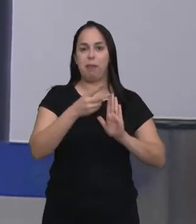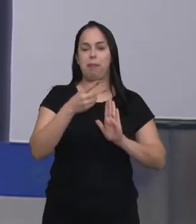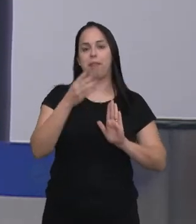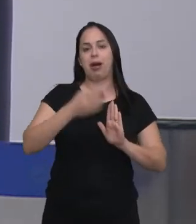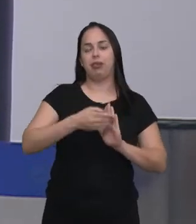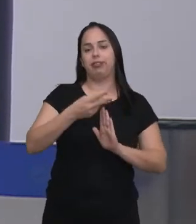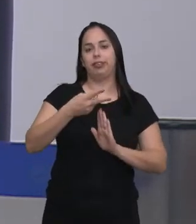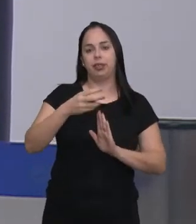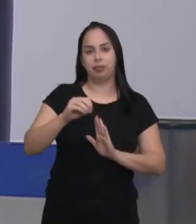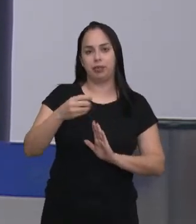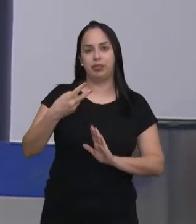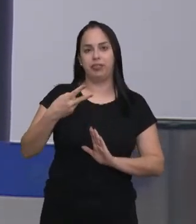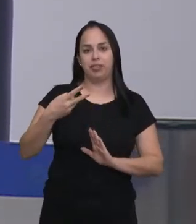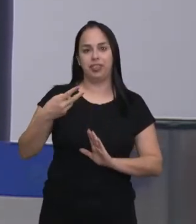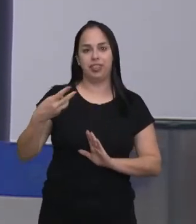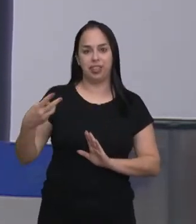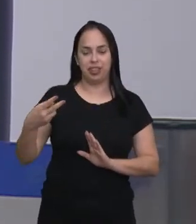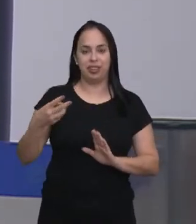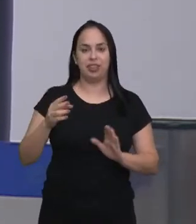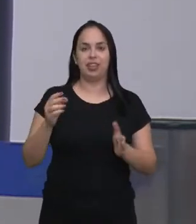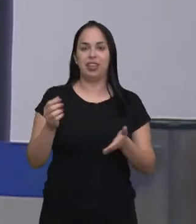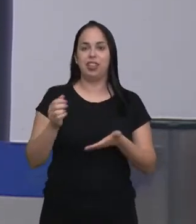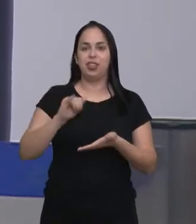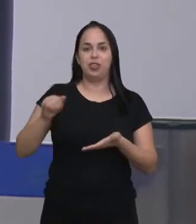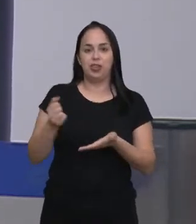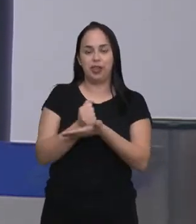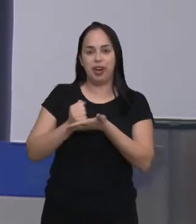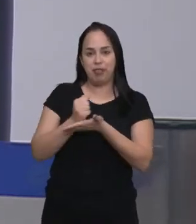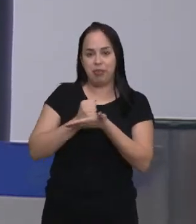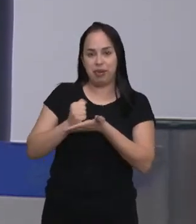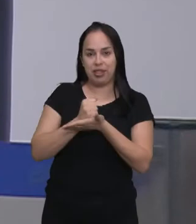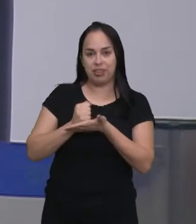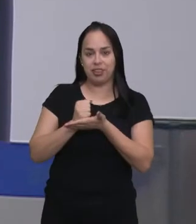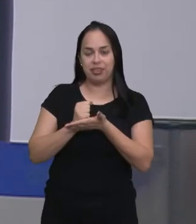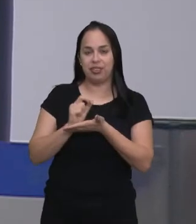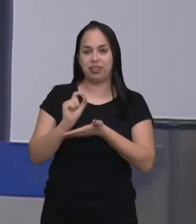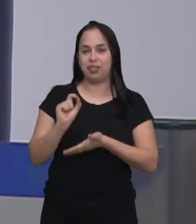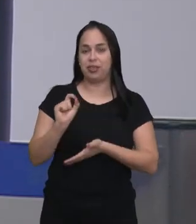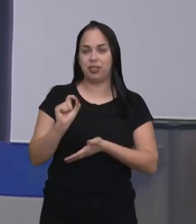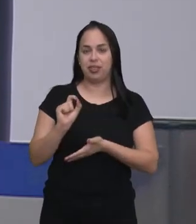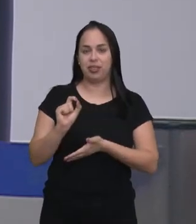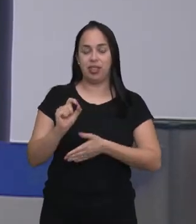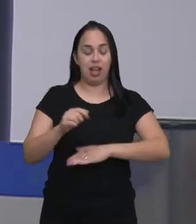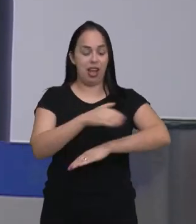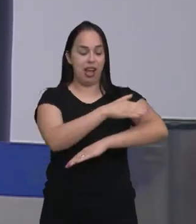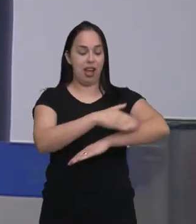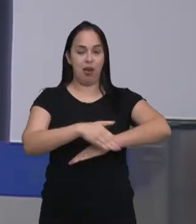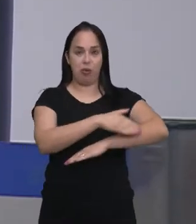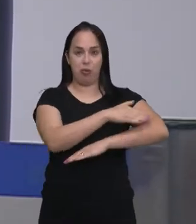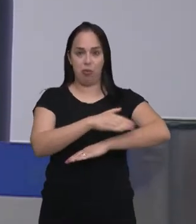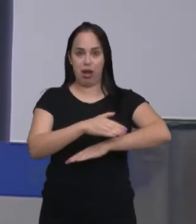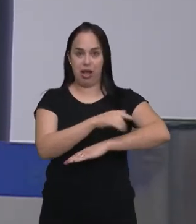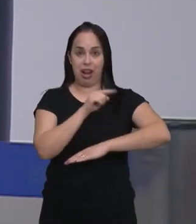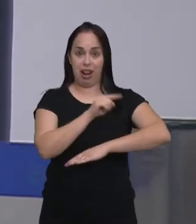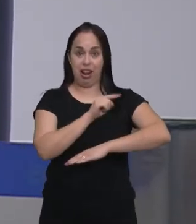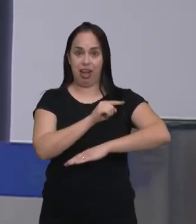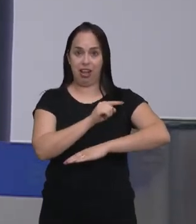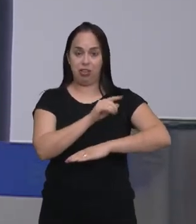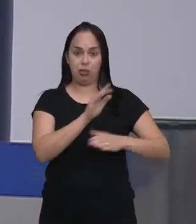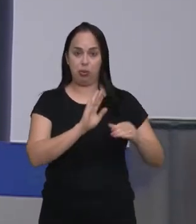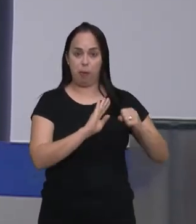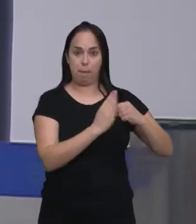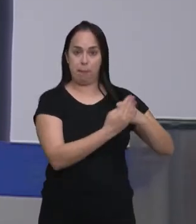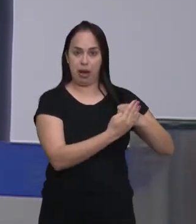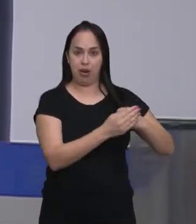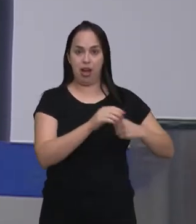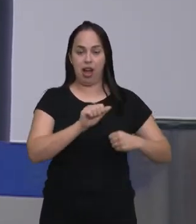23/2022. Autoria, vereador Júnior da Farmácia. Dispõe sobre a denominação da Rua 1, no loteamento Terras Alfa,